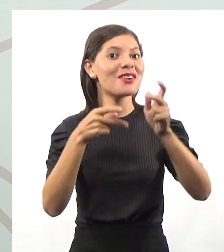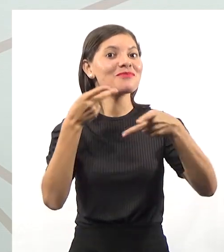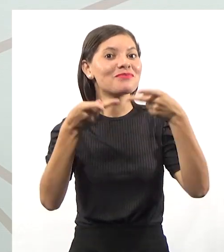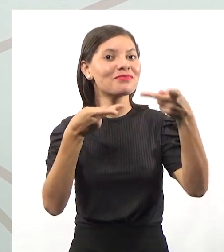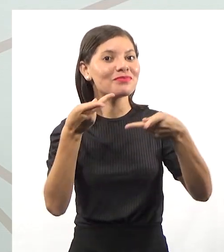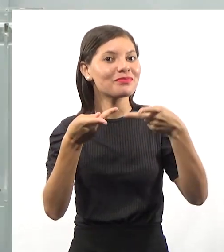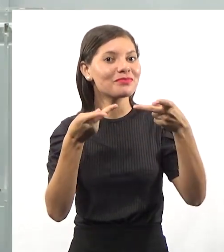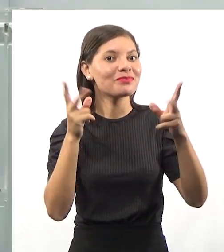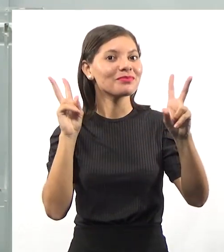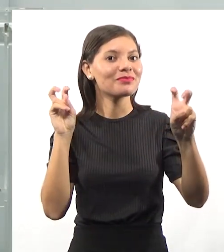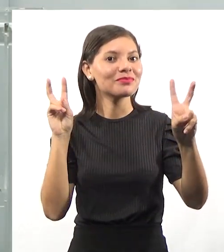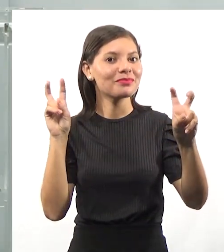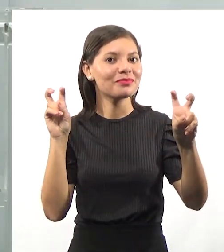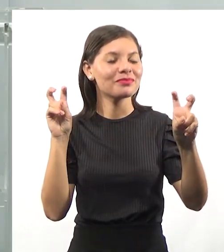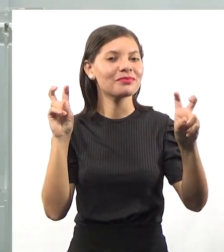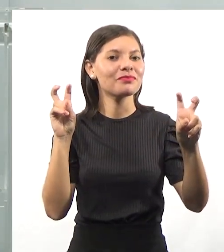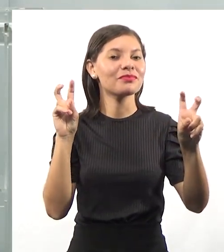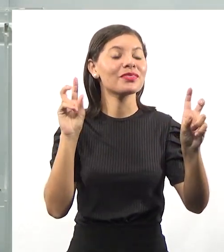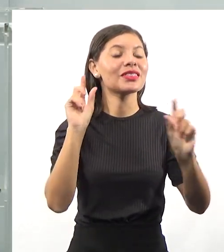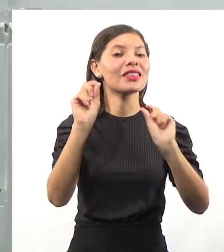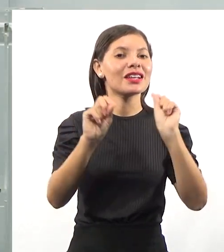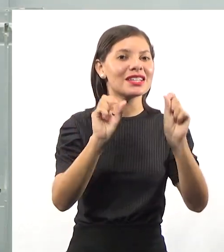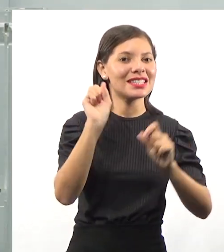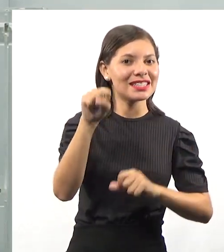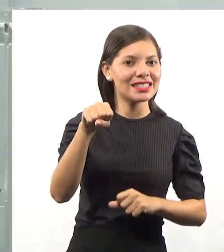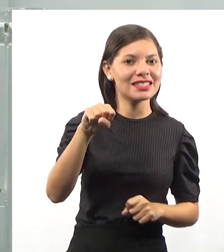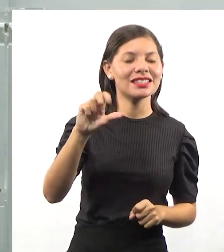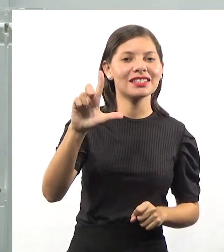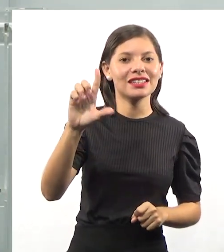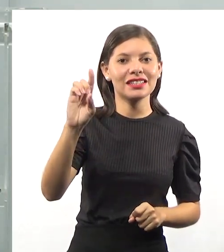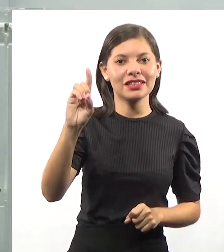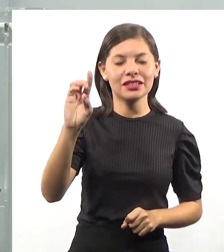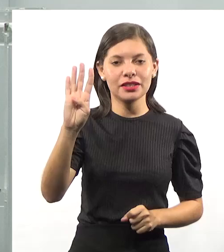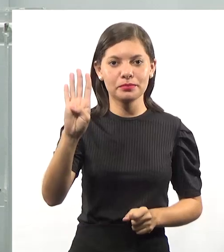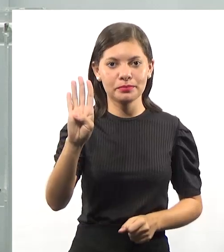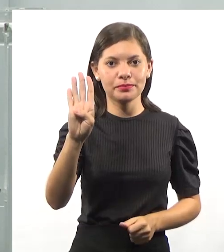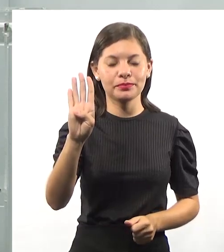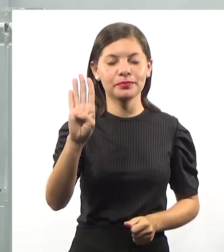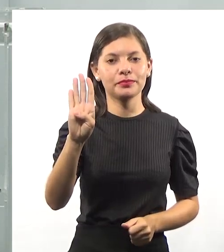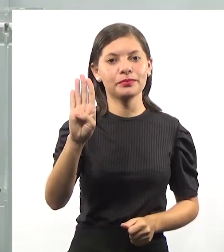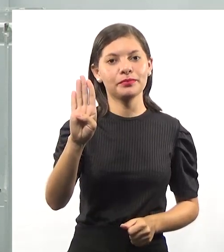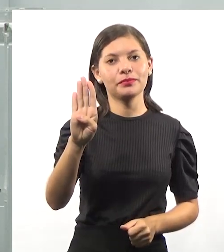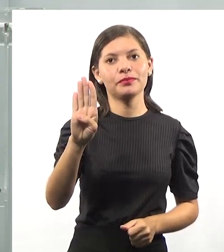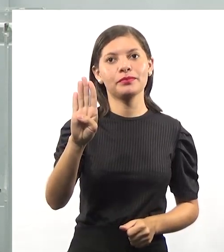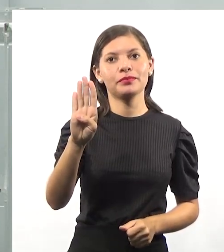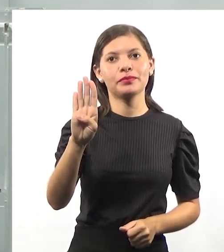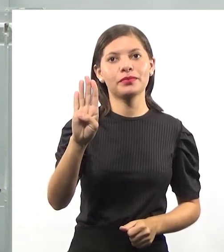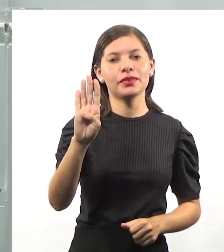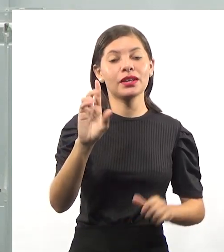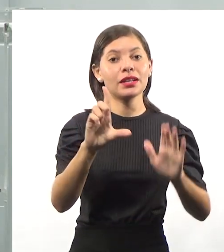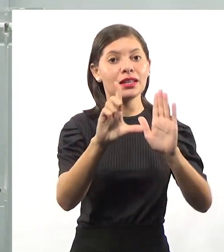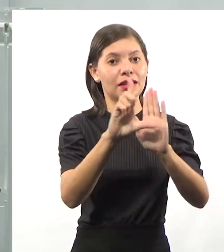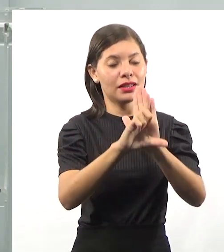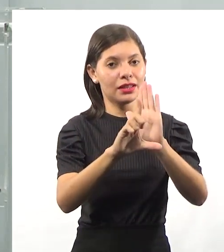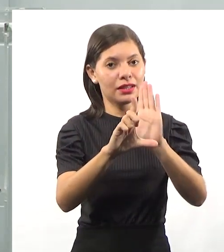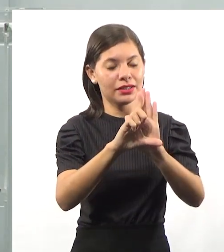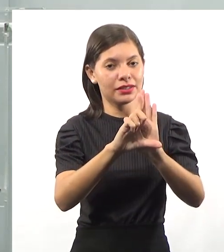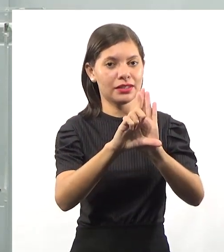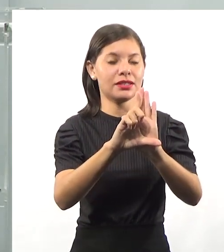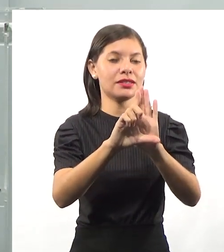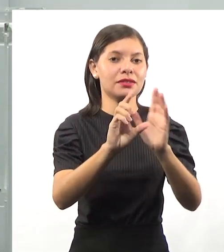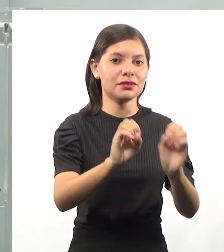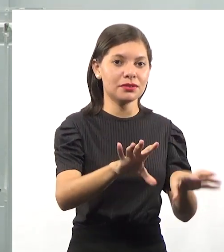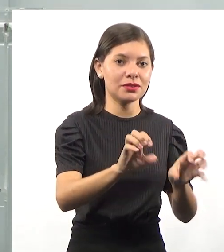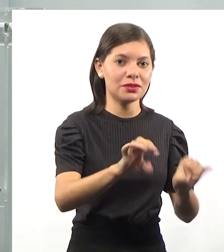sobre... Sim, nós vamos falar sobre a LDB. A LDB que, com relação à legislação educacional,